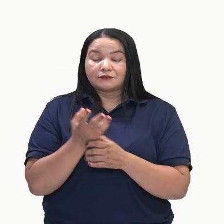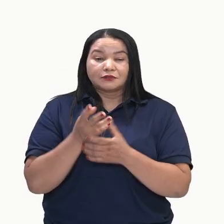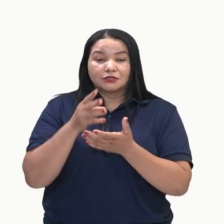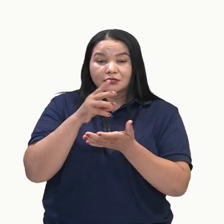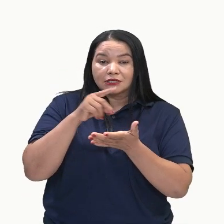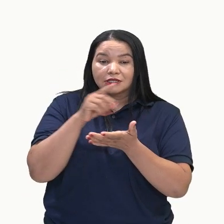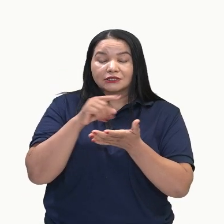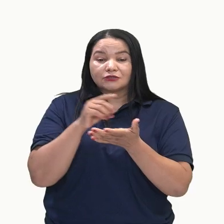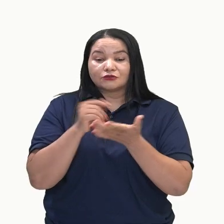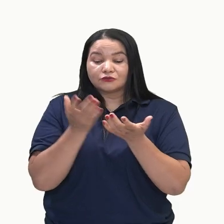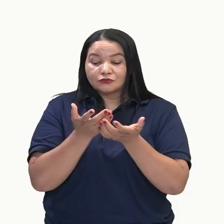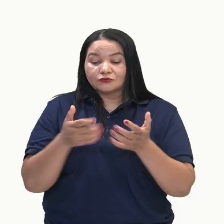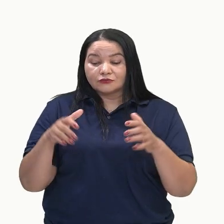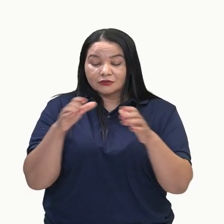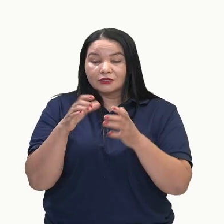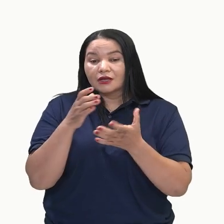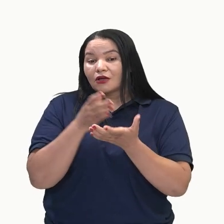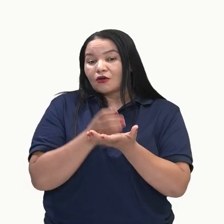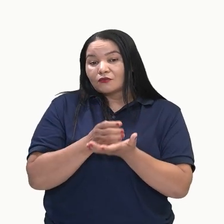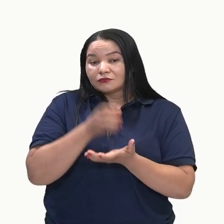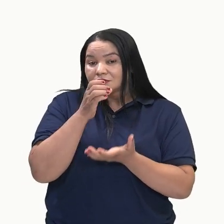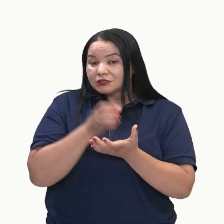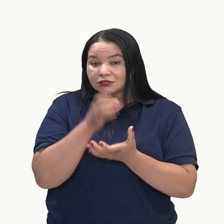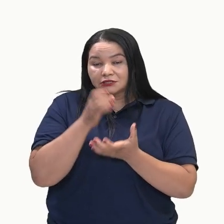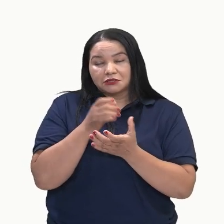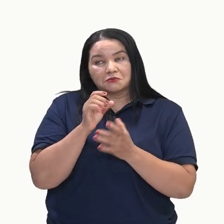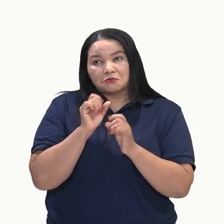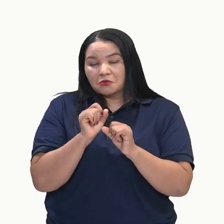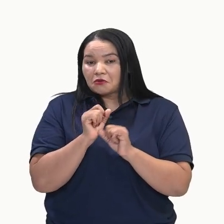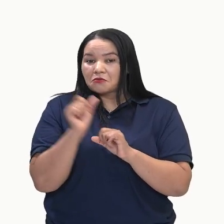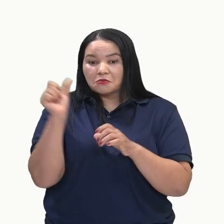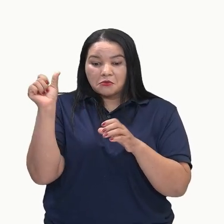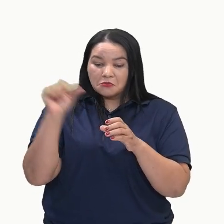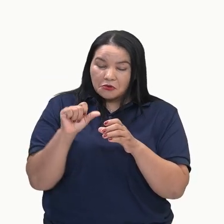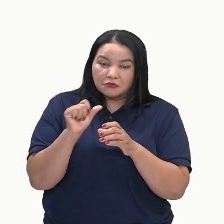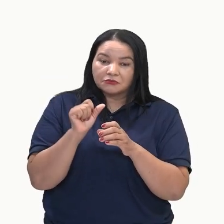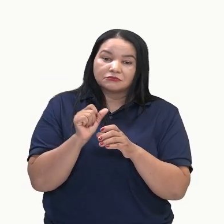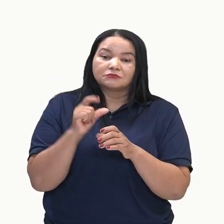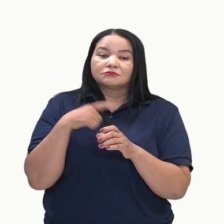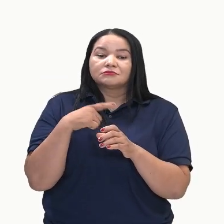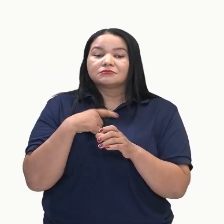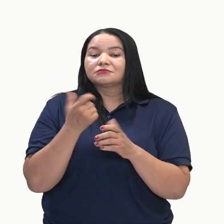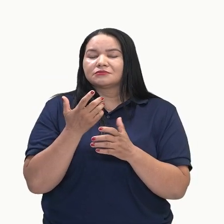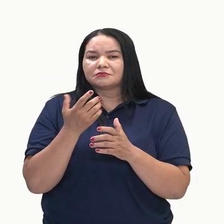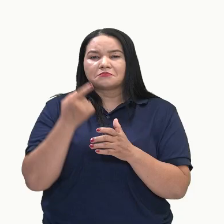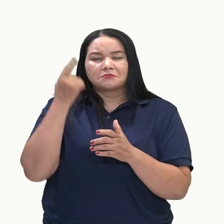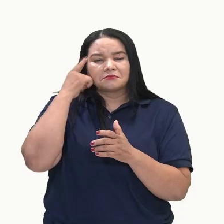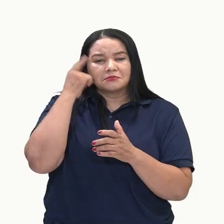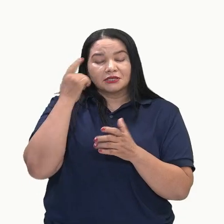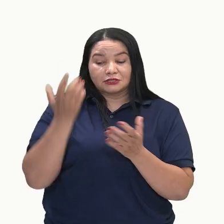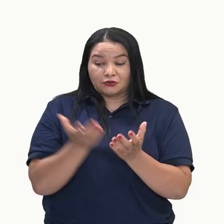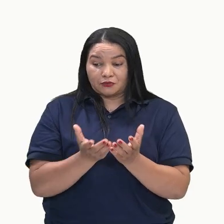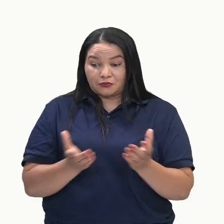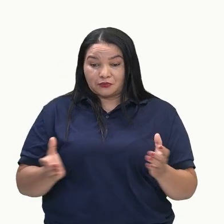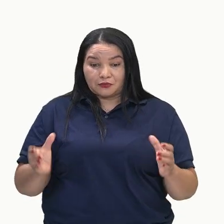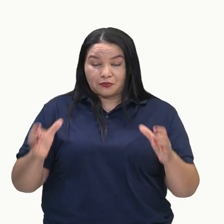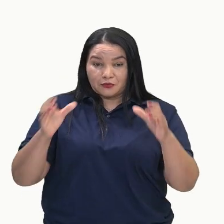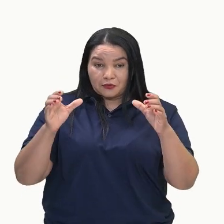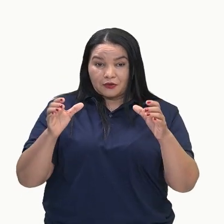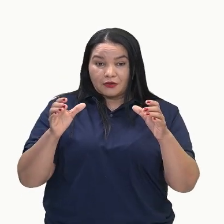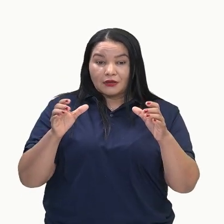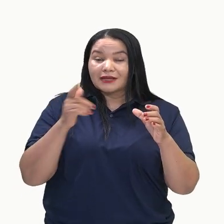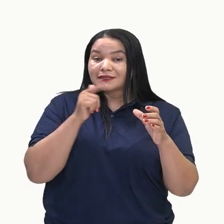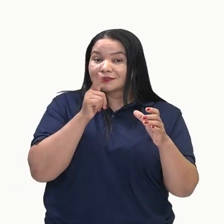tanque cilíndrico, né? Quanto ele pode ali conter. Bora pensar numa caixa d'água. Você vai comprar uma caixa d'água, mas